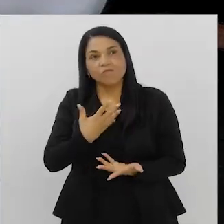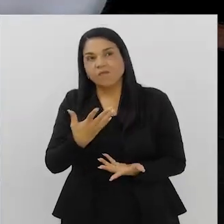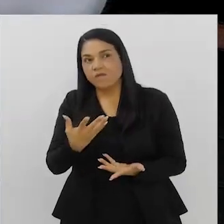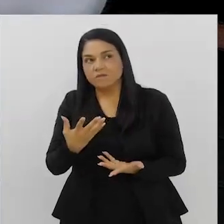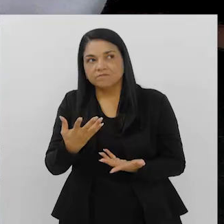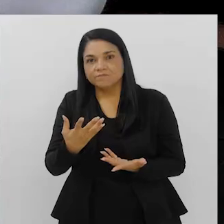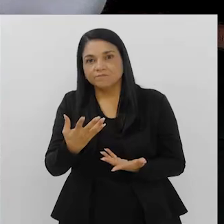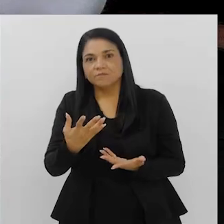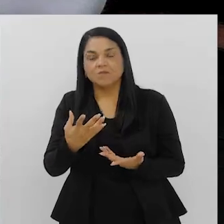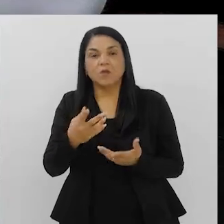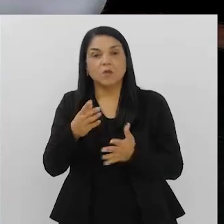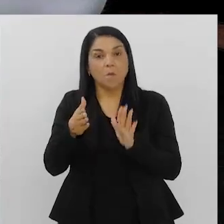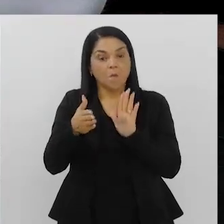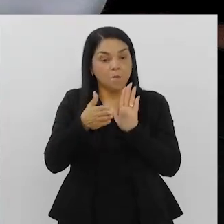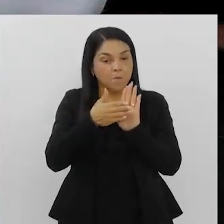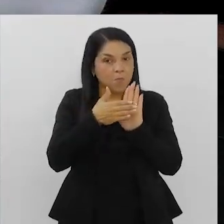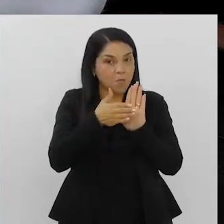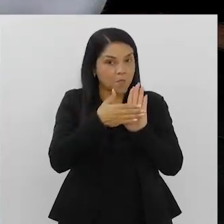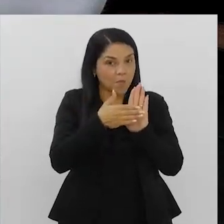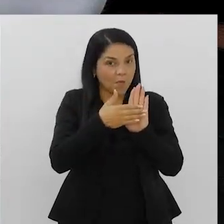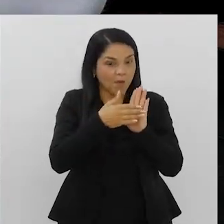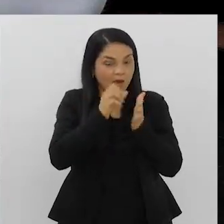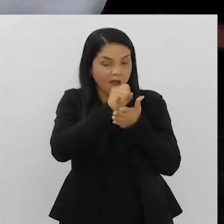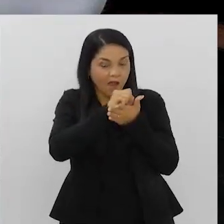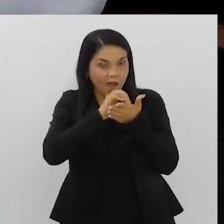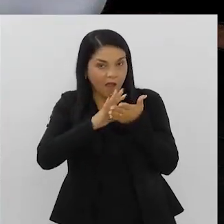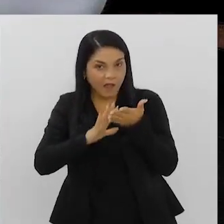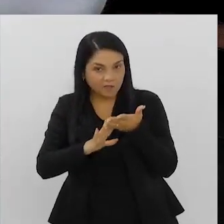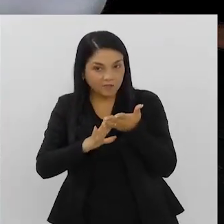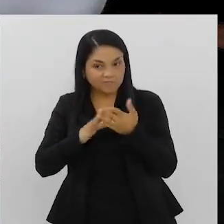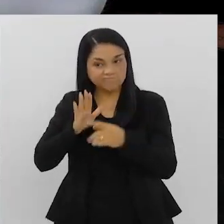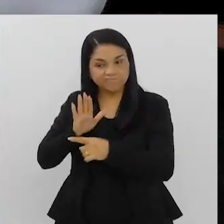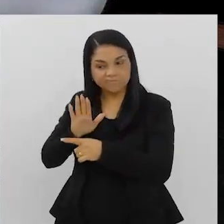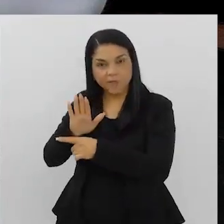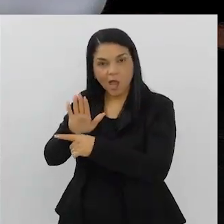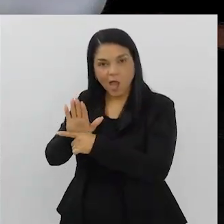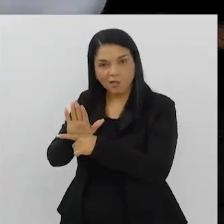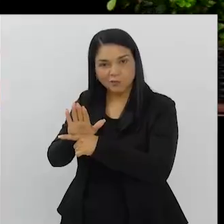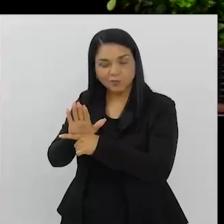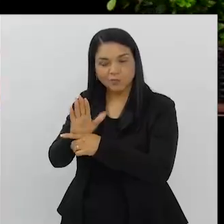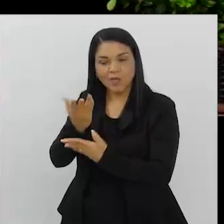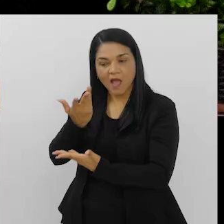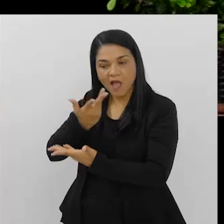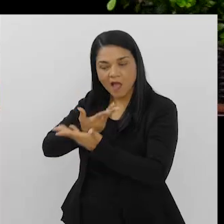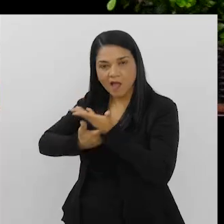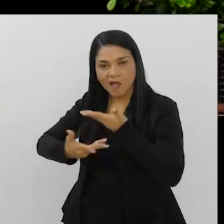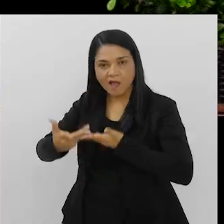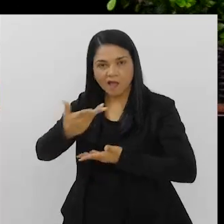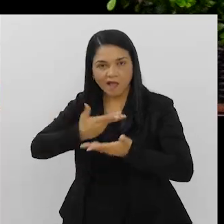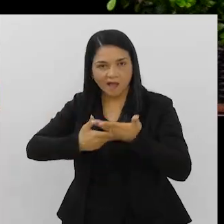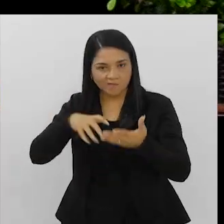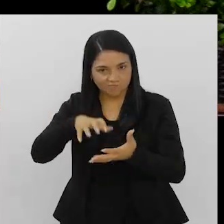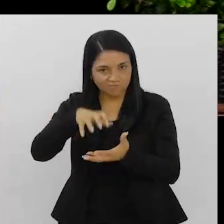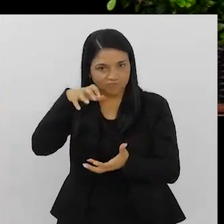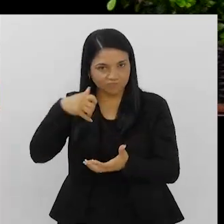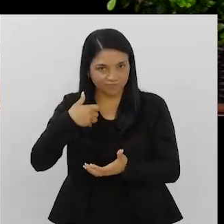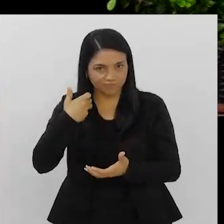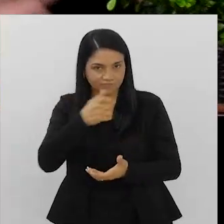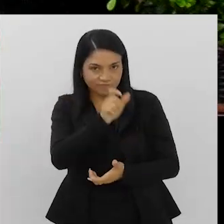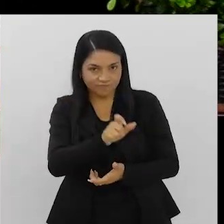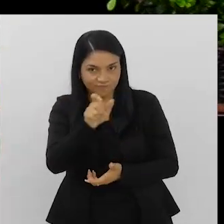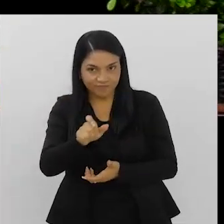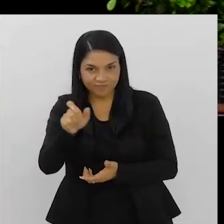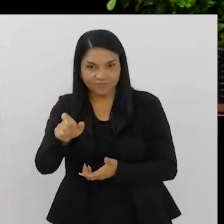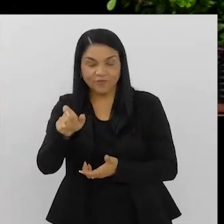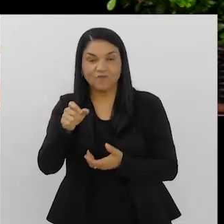aí, quando a gente propõe atividades que vão favorecer essa socialização, né? Eu vou